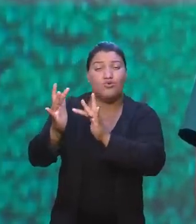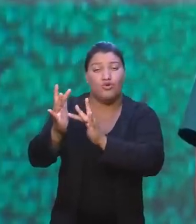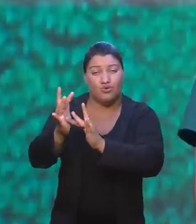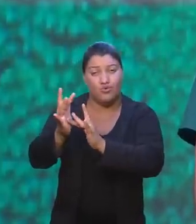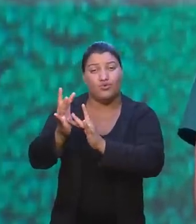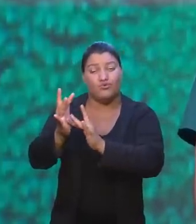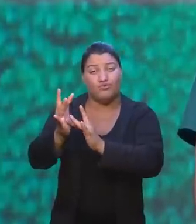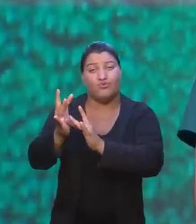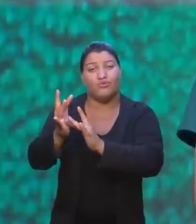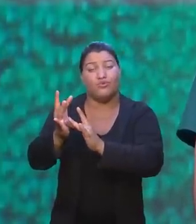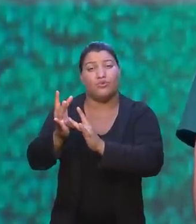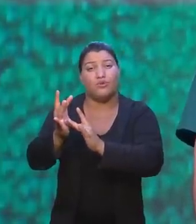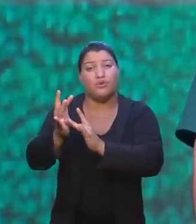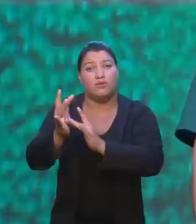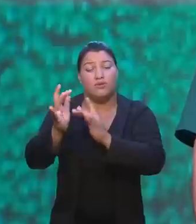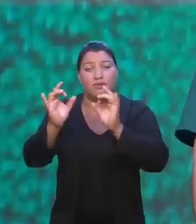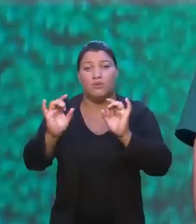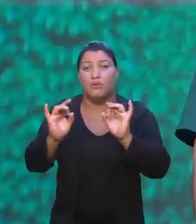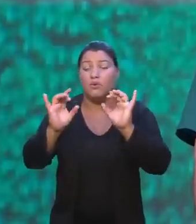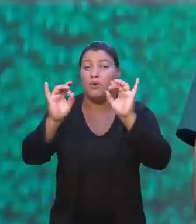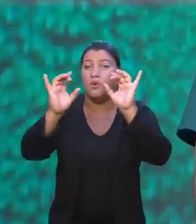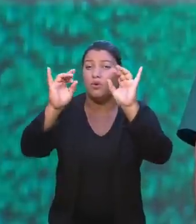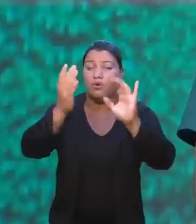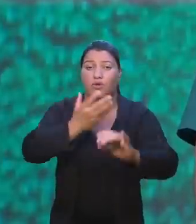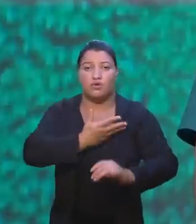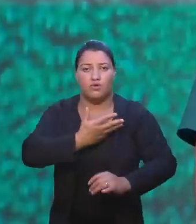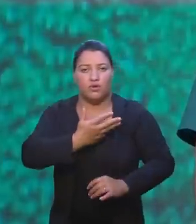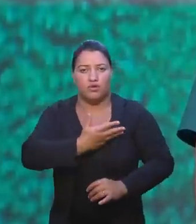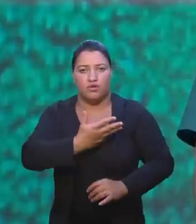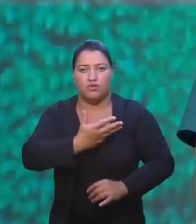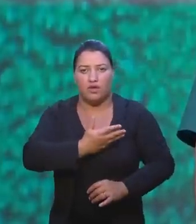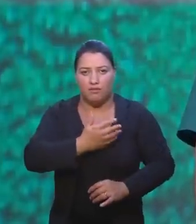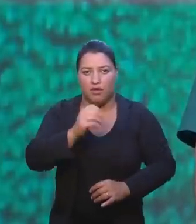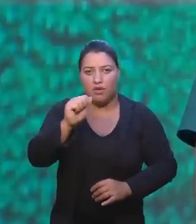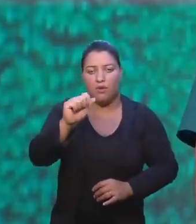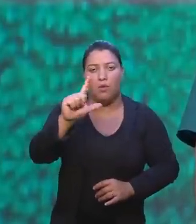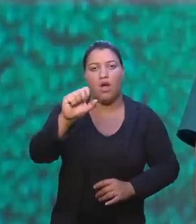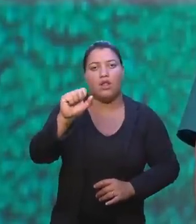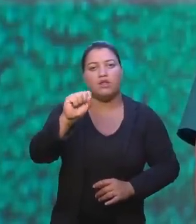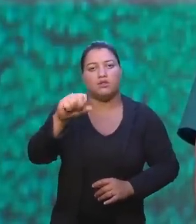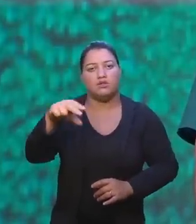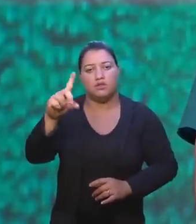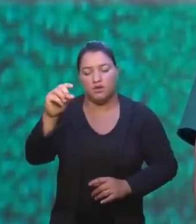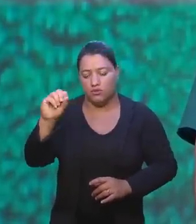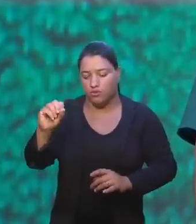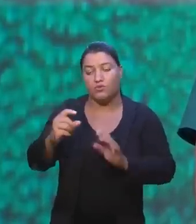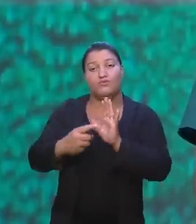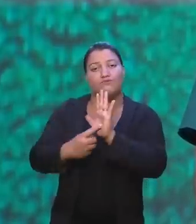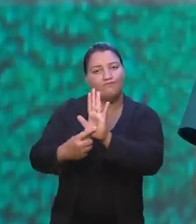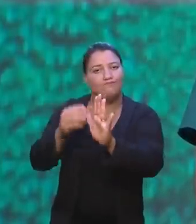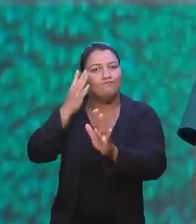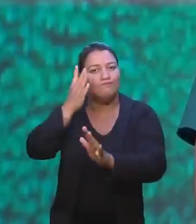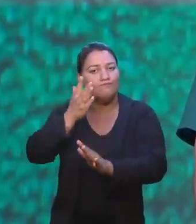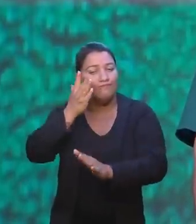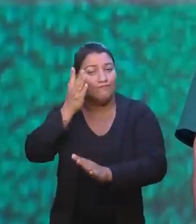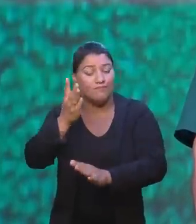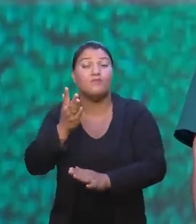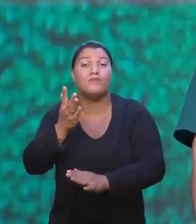especial, o nosso querido amigo e irmão Alessandro na sua apresentação, para que o Seu